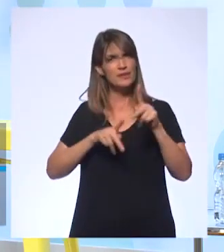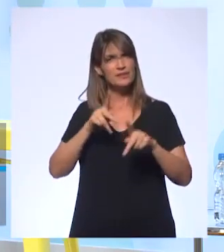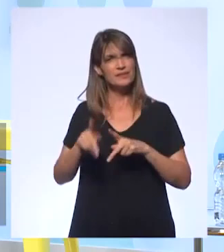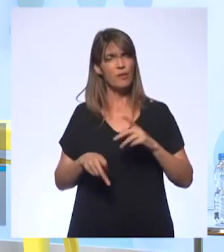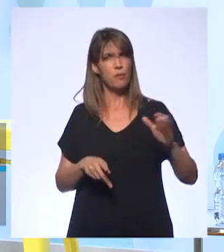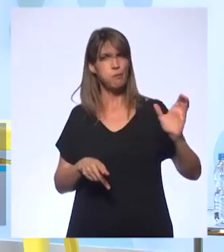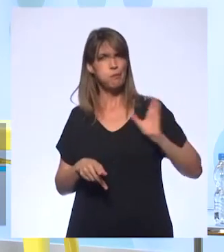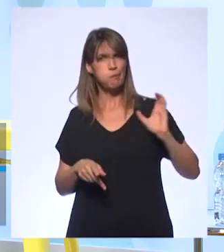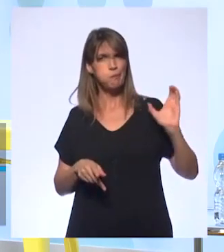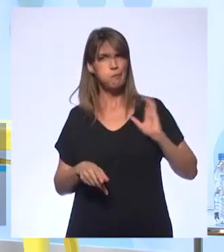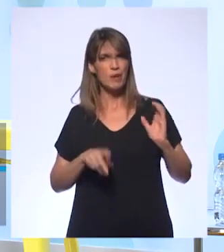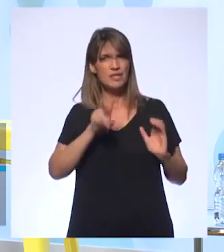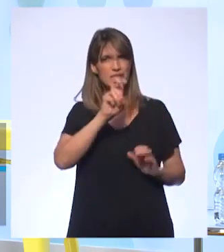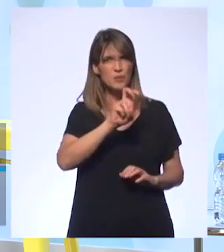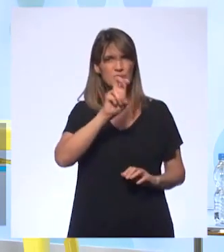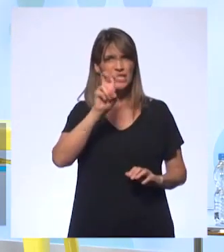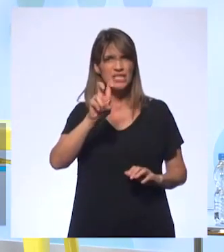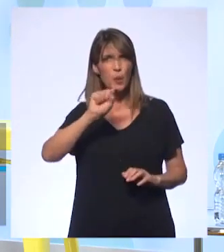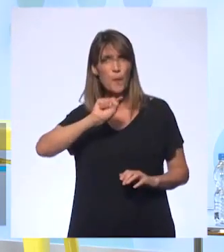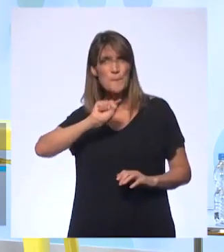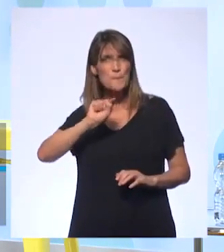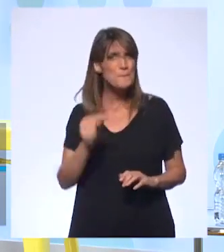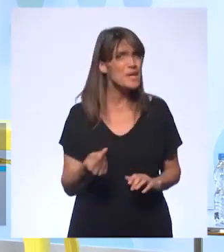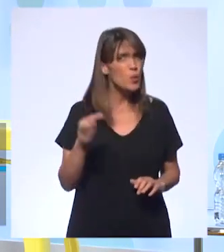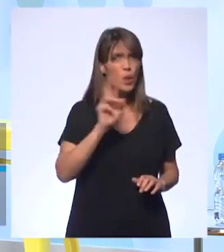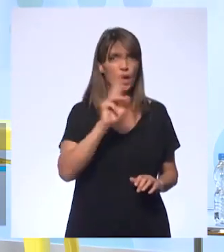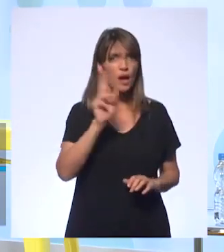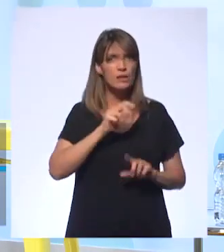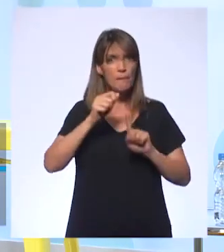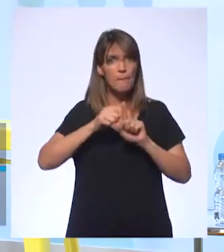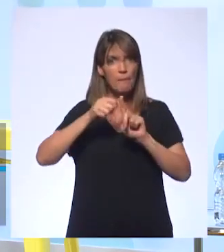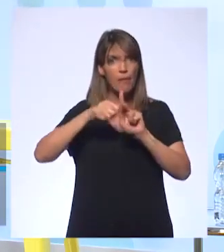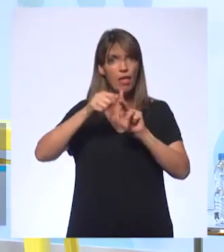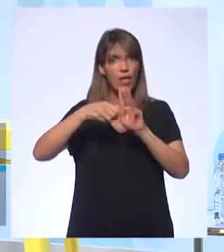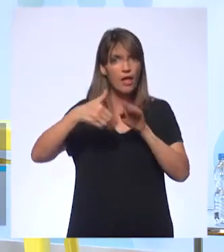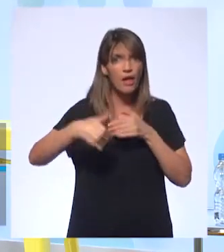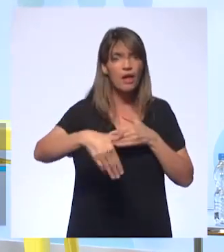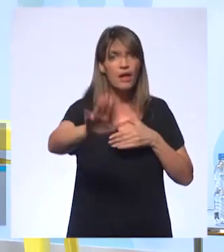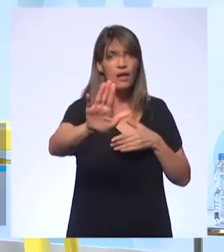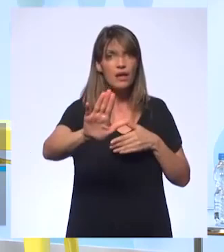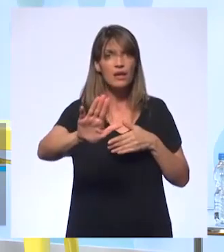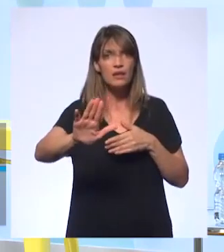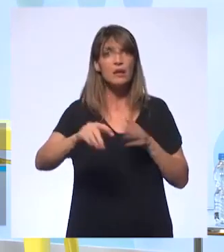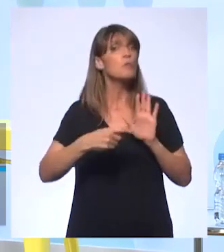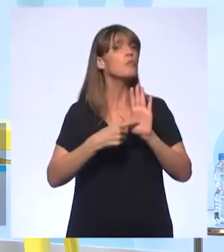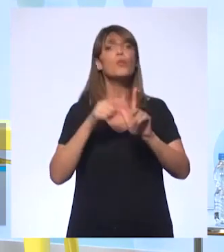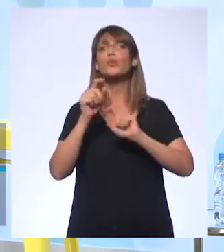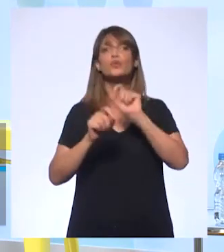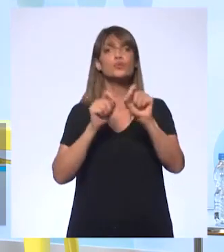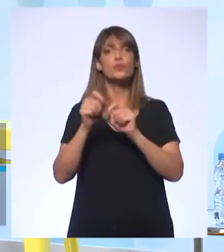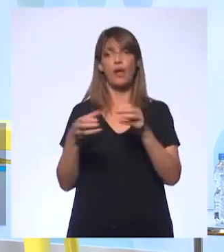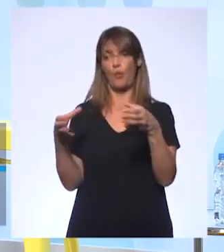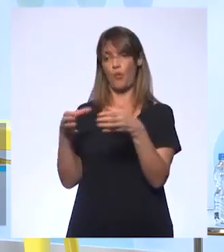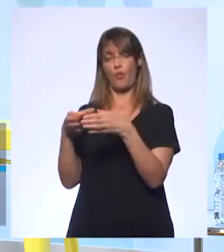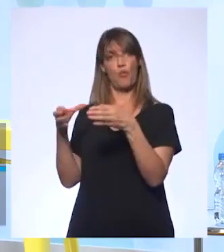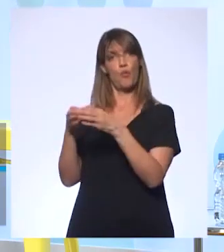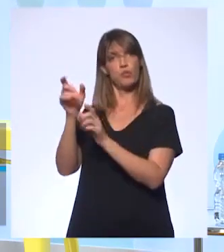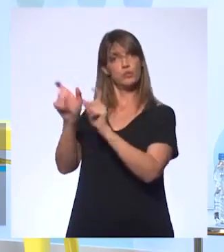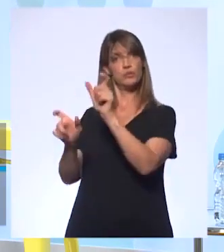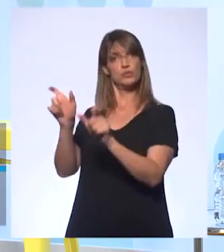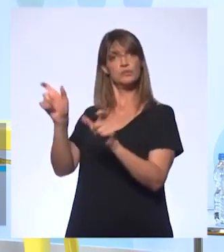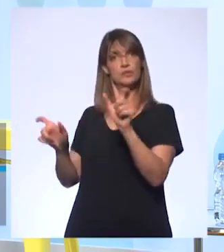de 55 mil por mês demonstra bastante que um determinado grupo de pessoas, né, tem